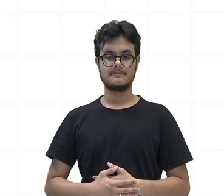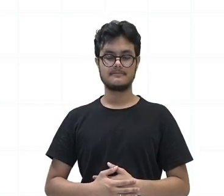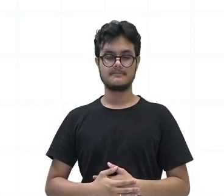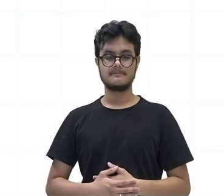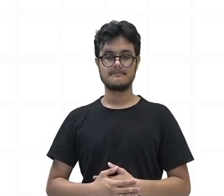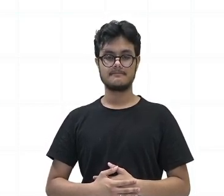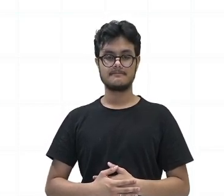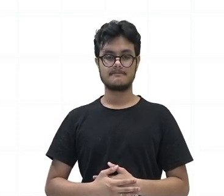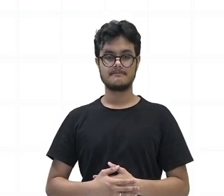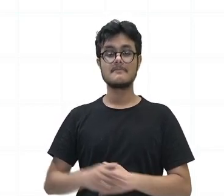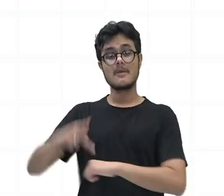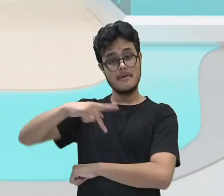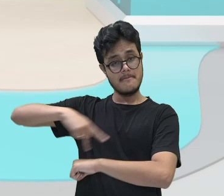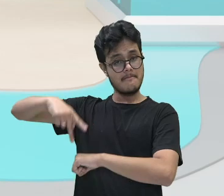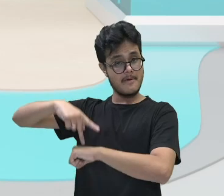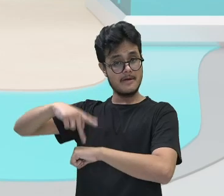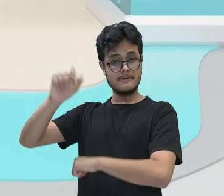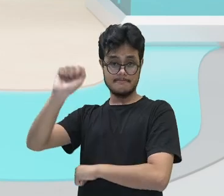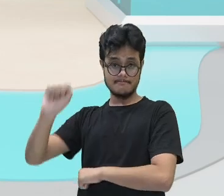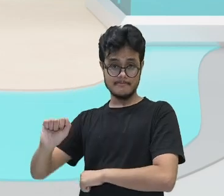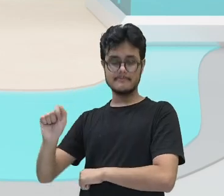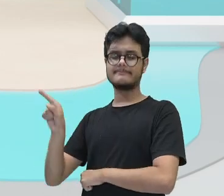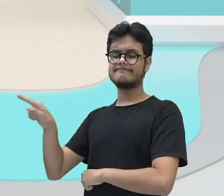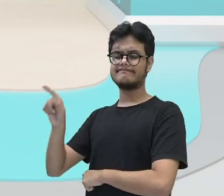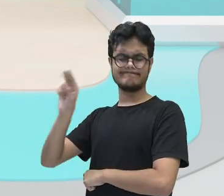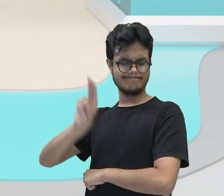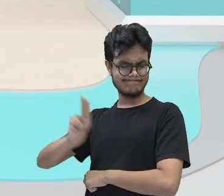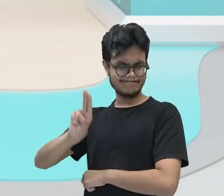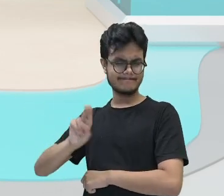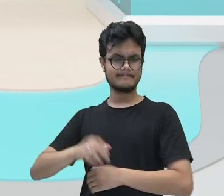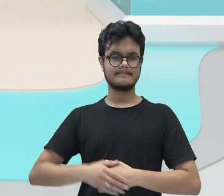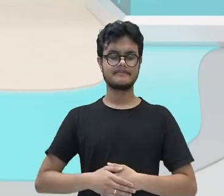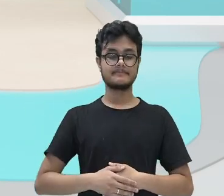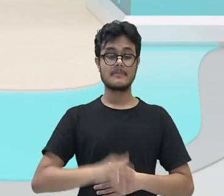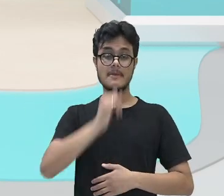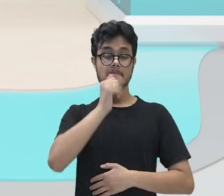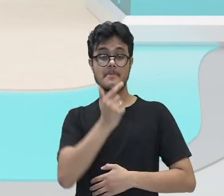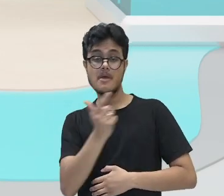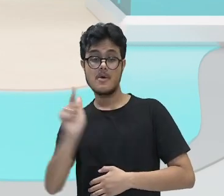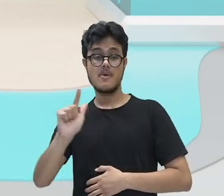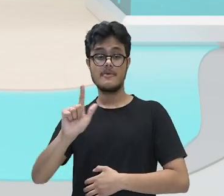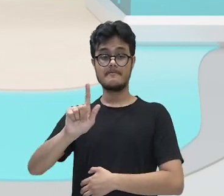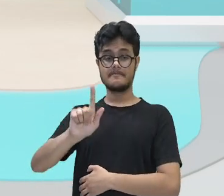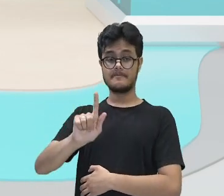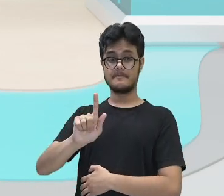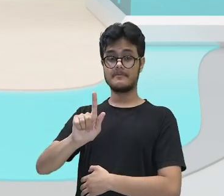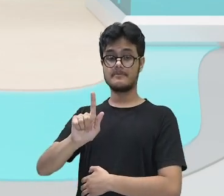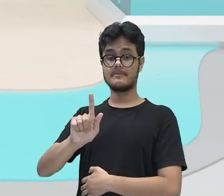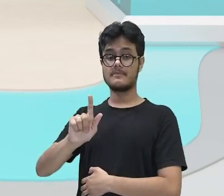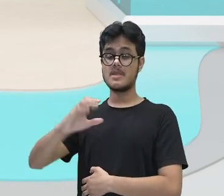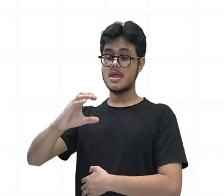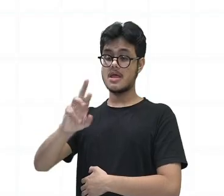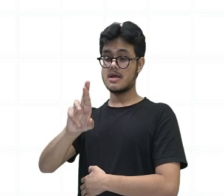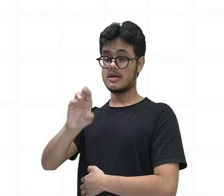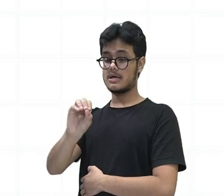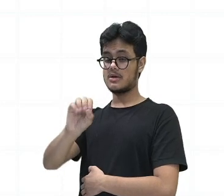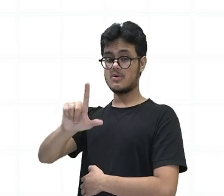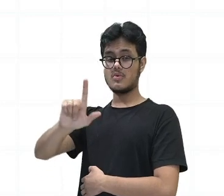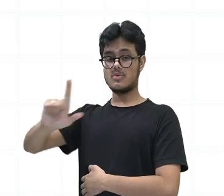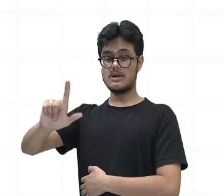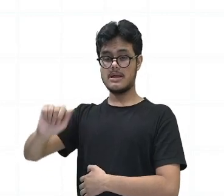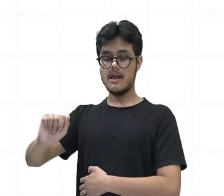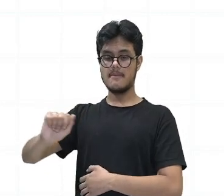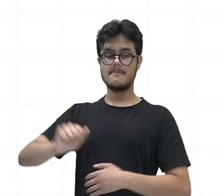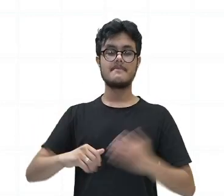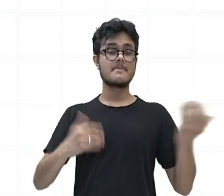sua materialidade e é um instrumento clássico da Argentina, certo? E nós temos um outro instrumento,